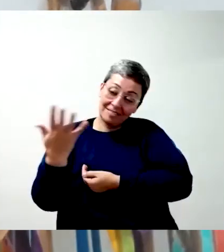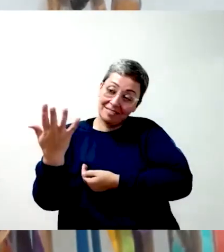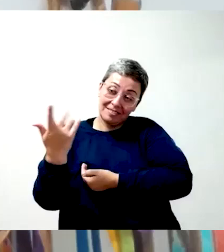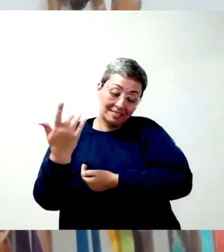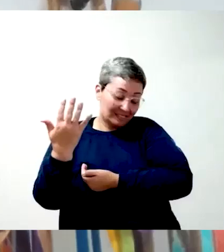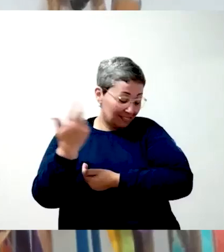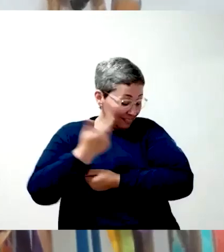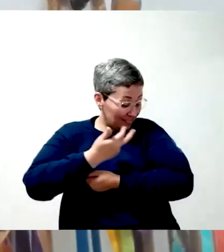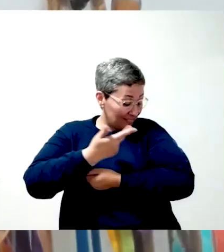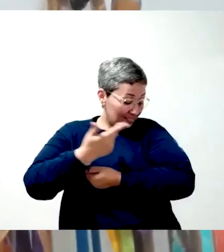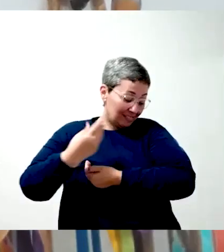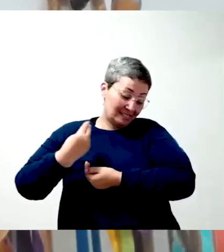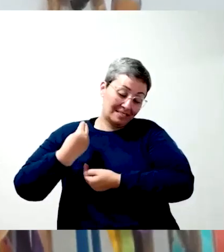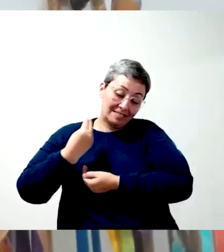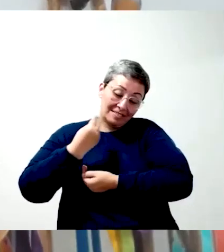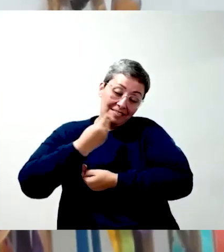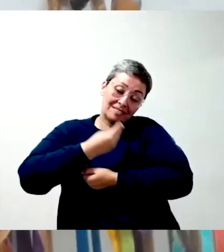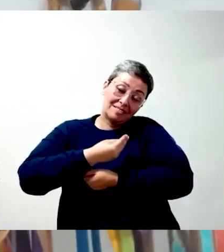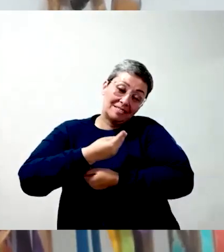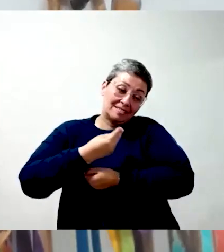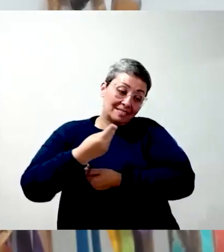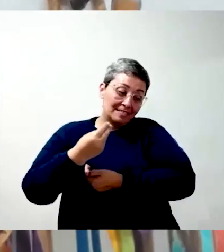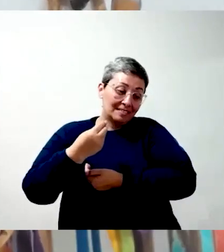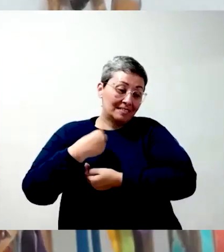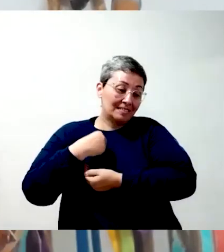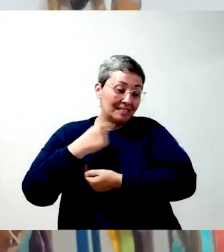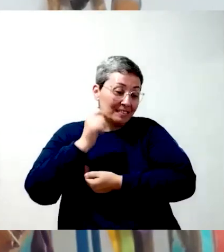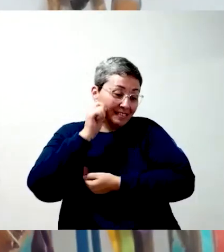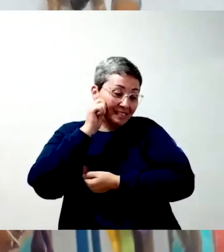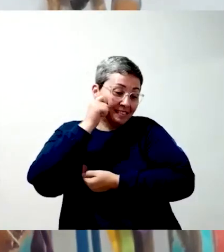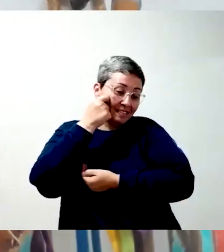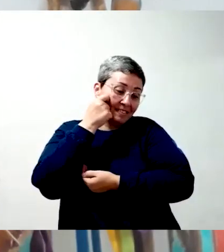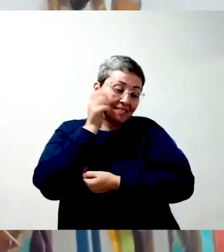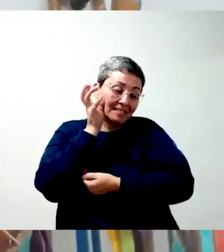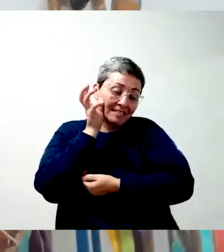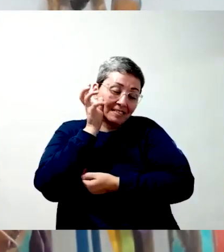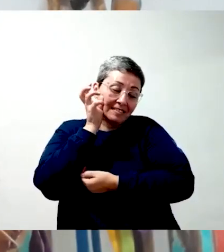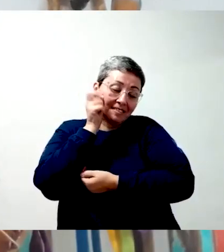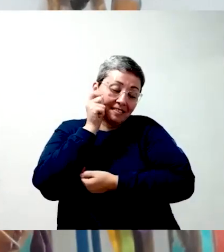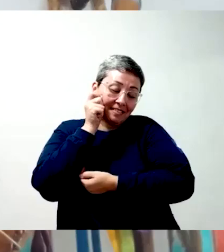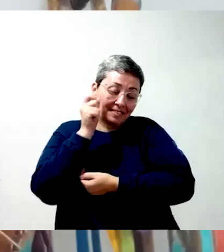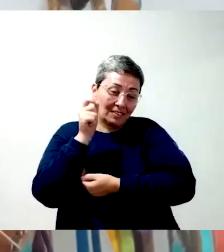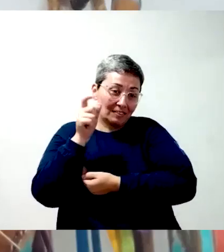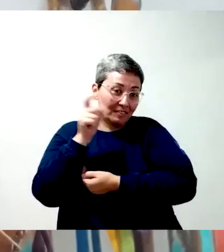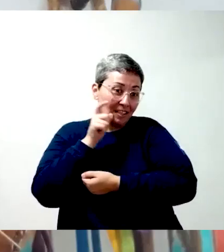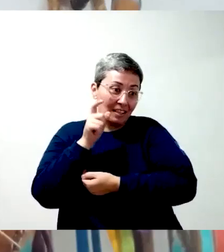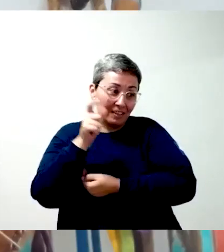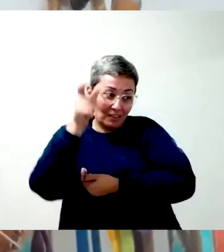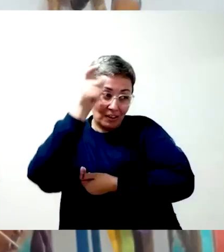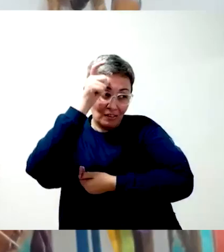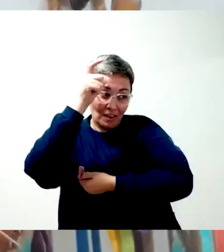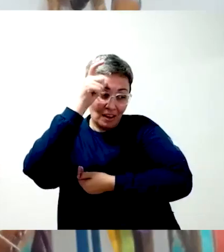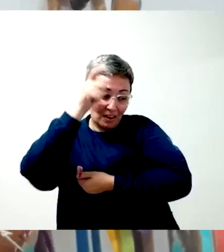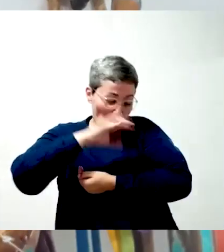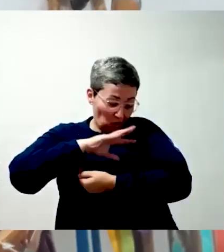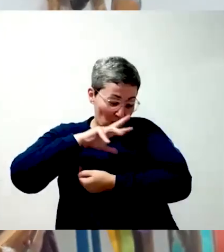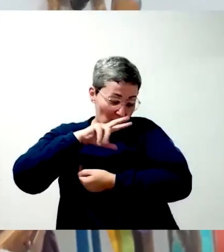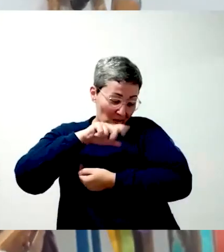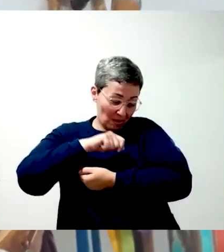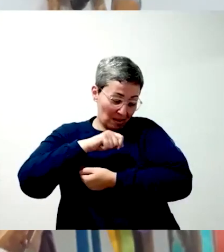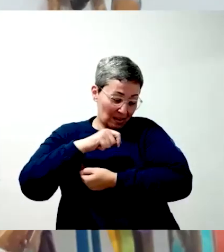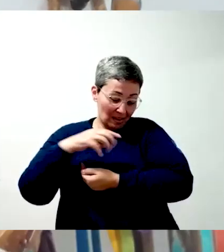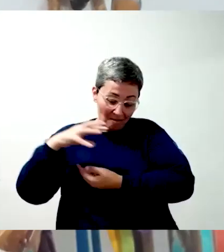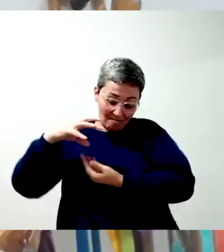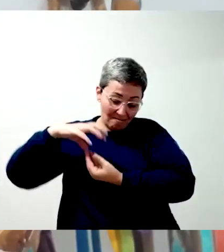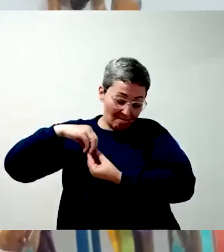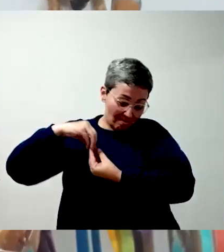te va a traer muchas cosas para ti. Y si el negro no se duerme, viene diablo blanco y ¡zas!